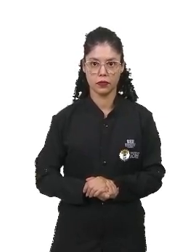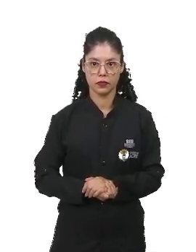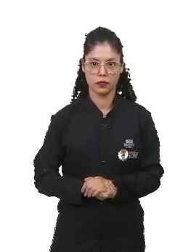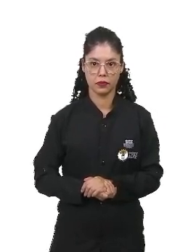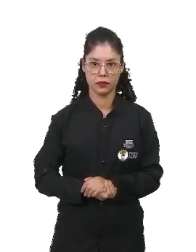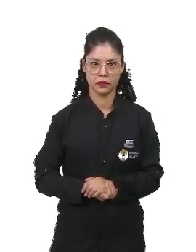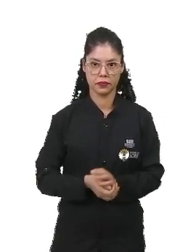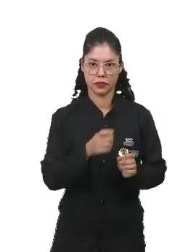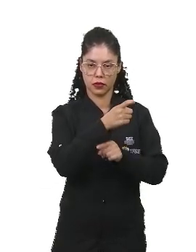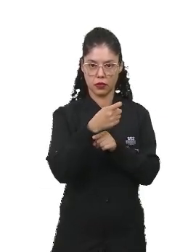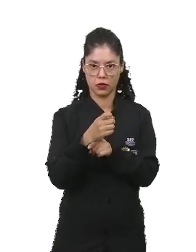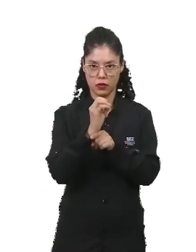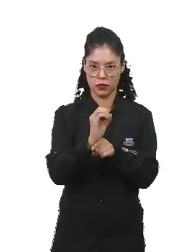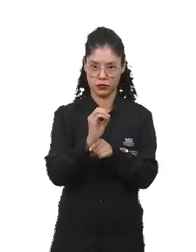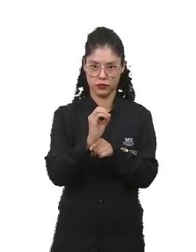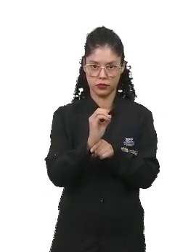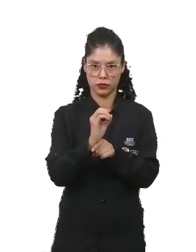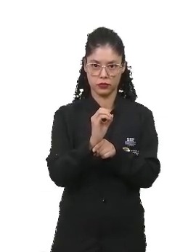X0,